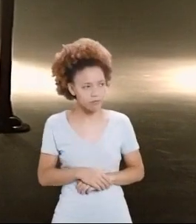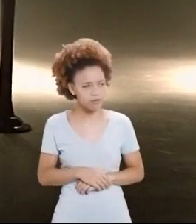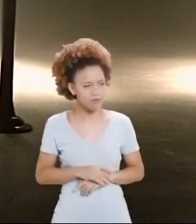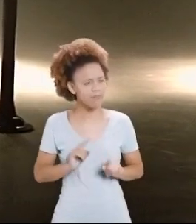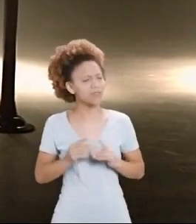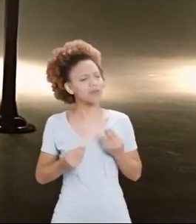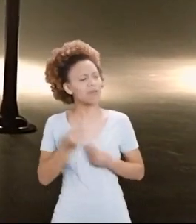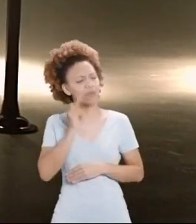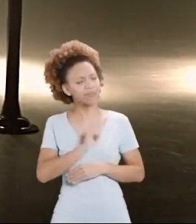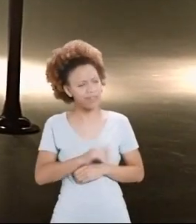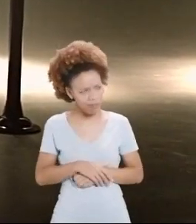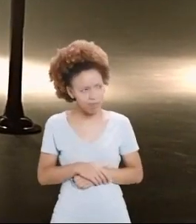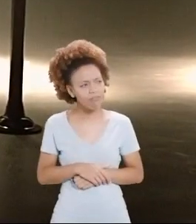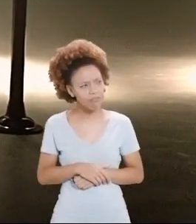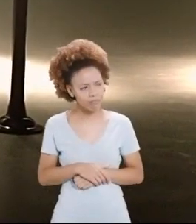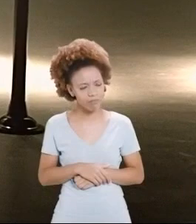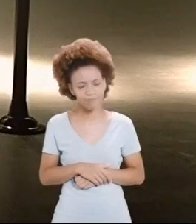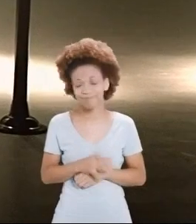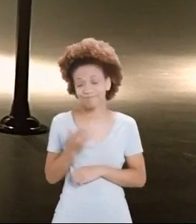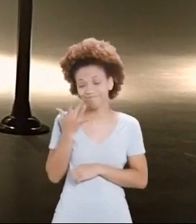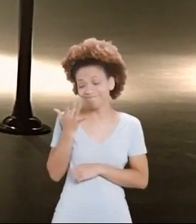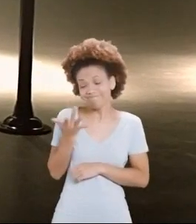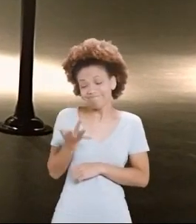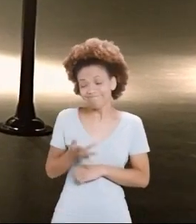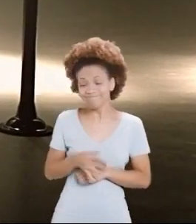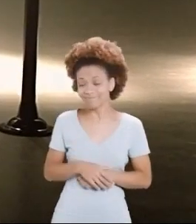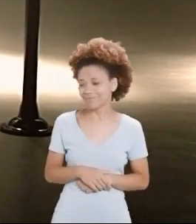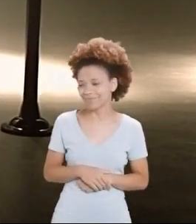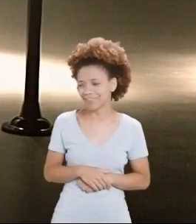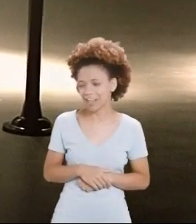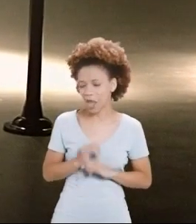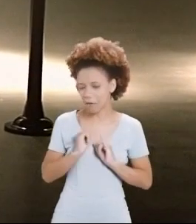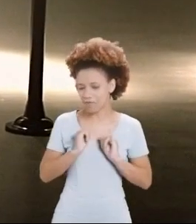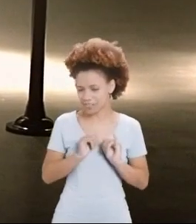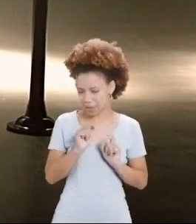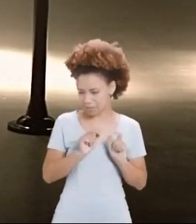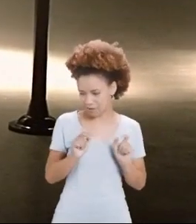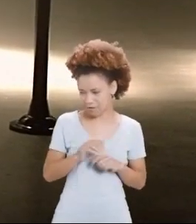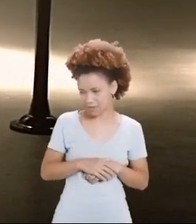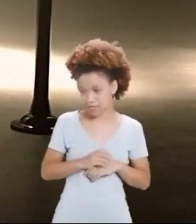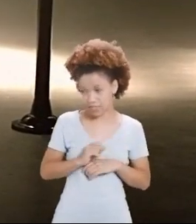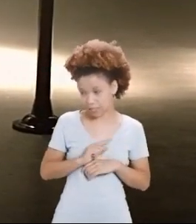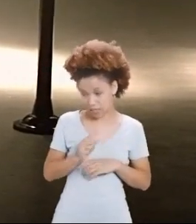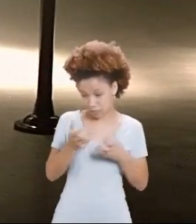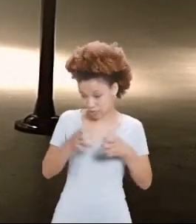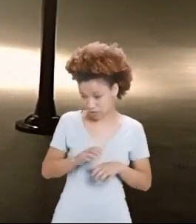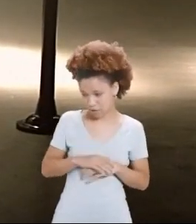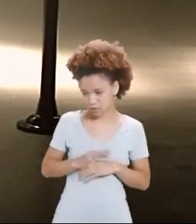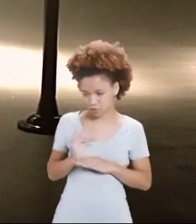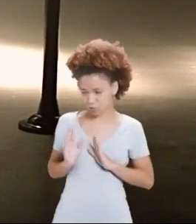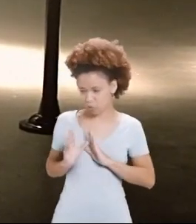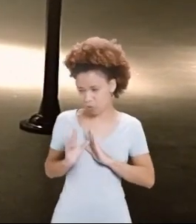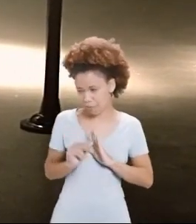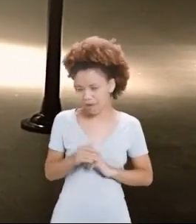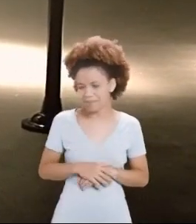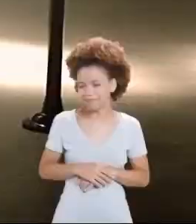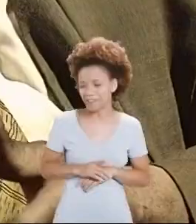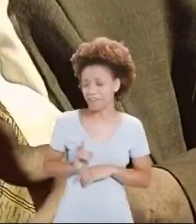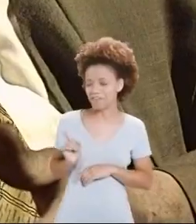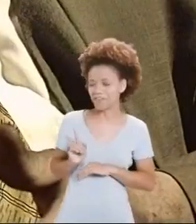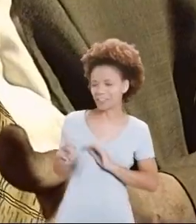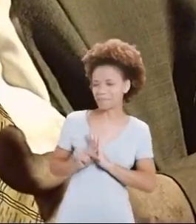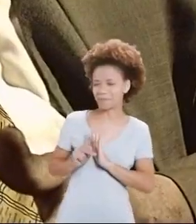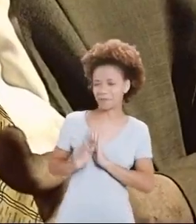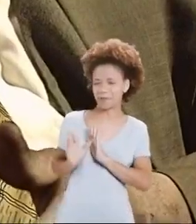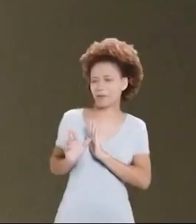futuro. Como é que você conseguiu isso? Fácil. Eu disse que se elas não me deixassem roubar o futuro delas, quem iria